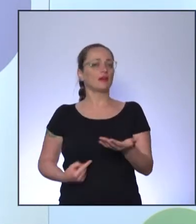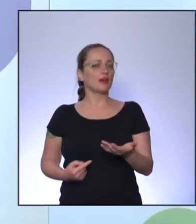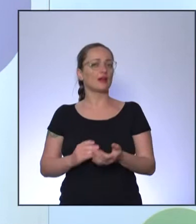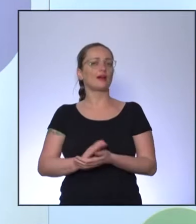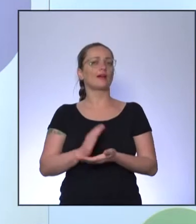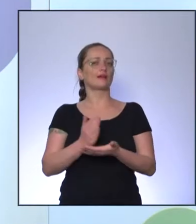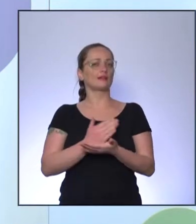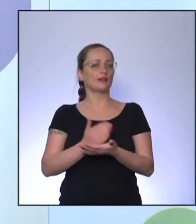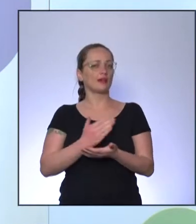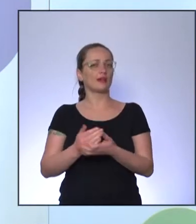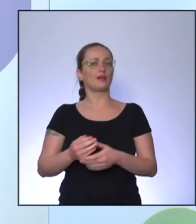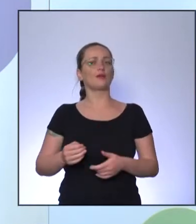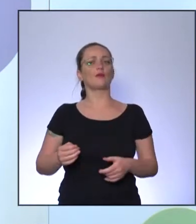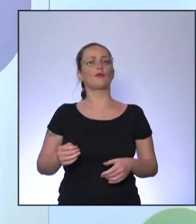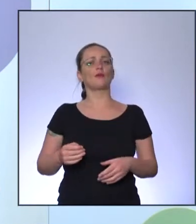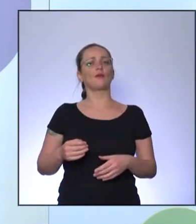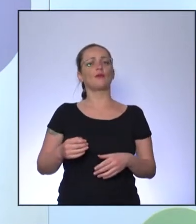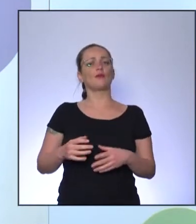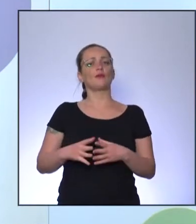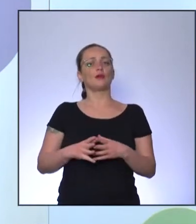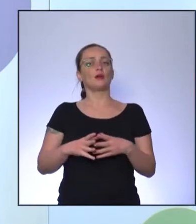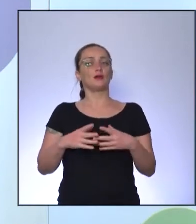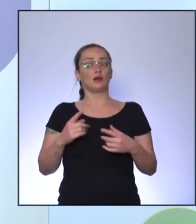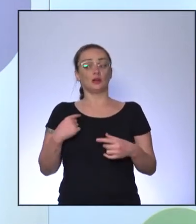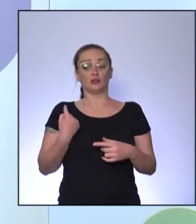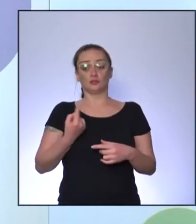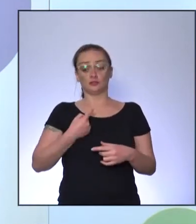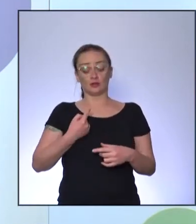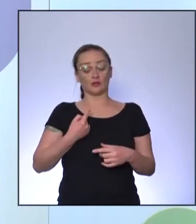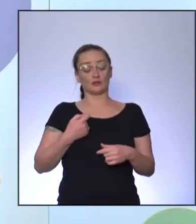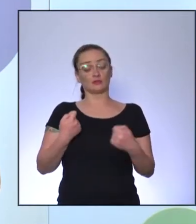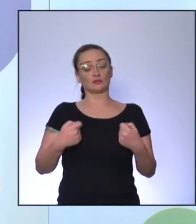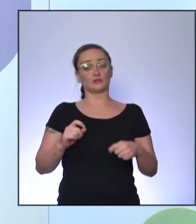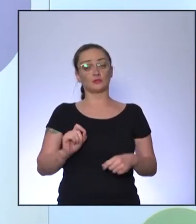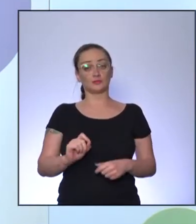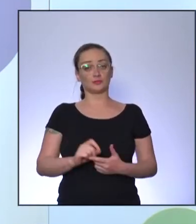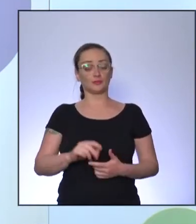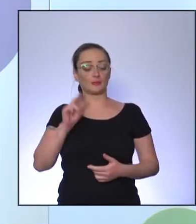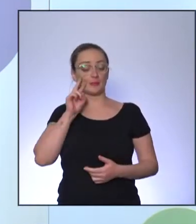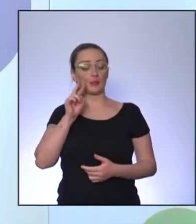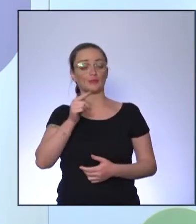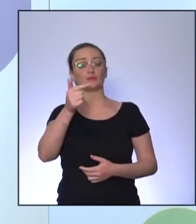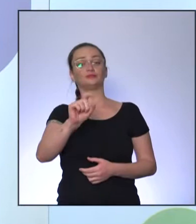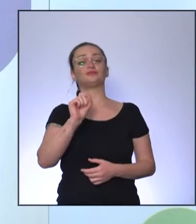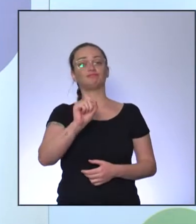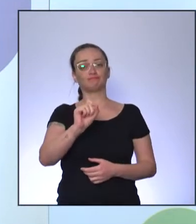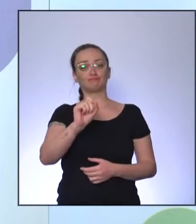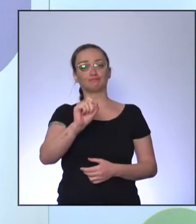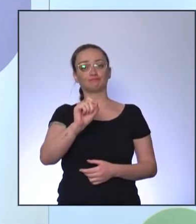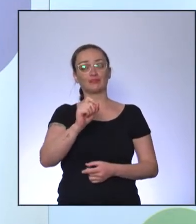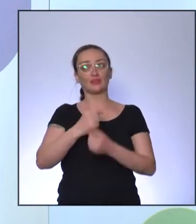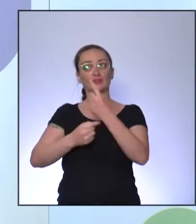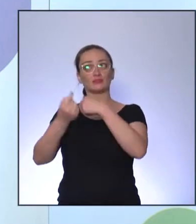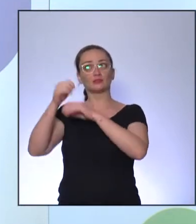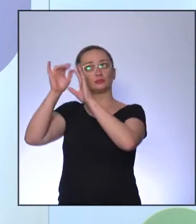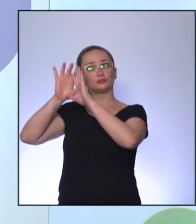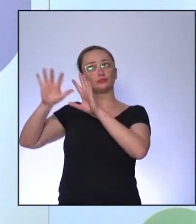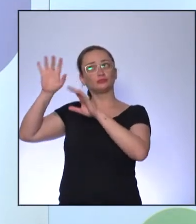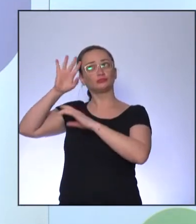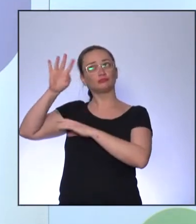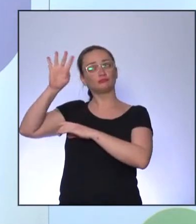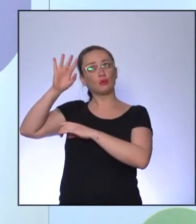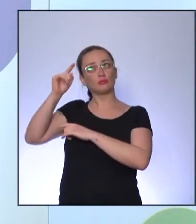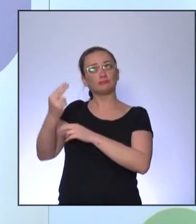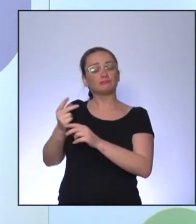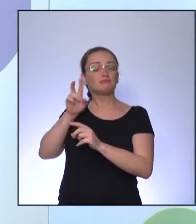caderno ou livro. A gente vai precisar olhar novamente nossos sonhos. Quando